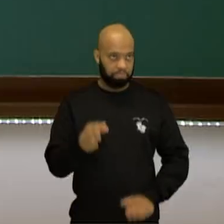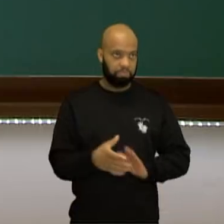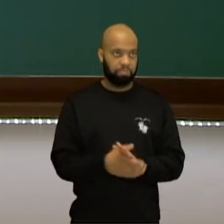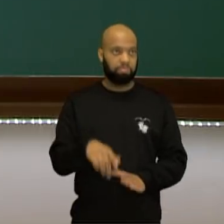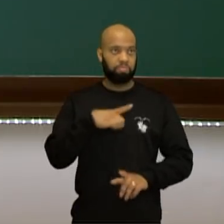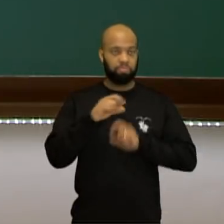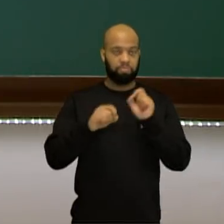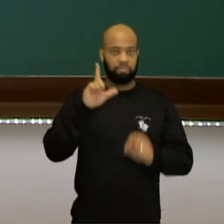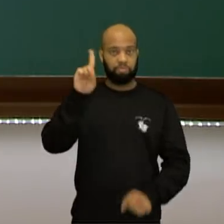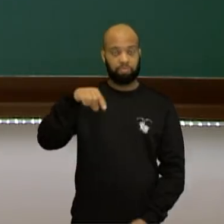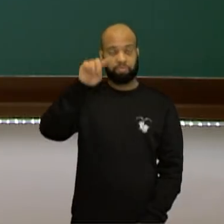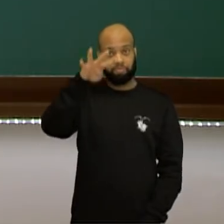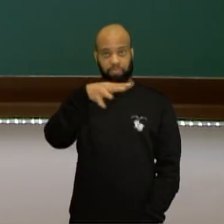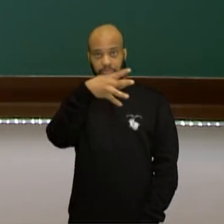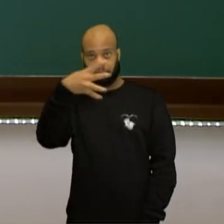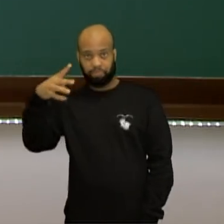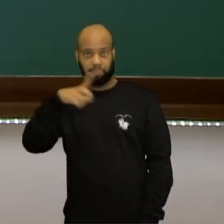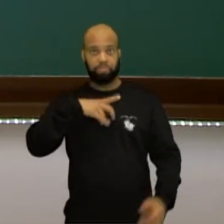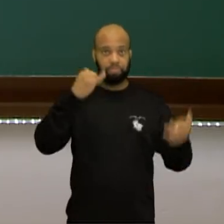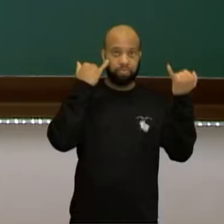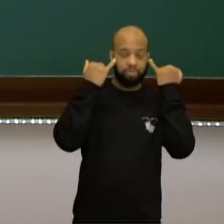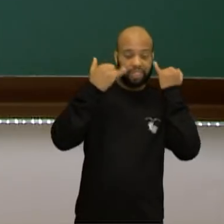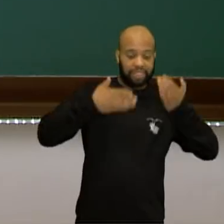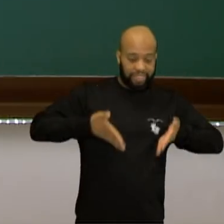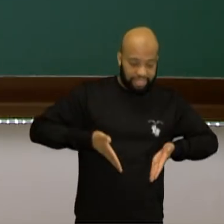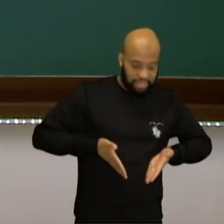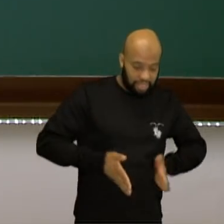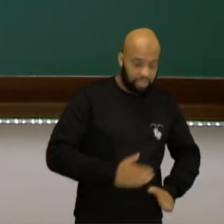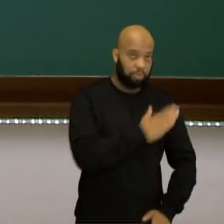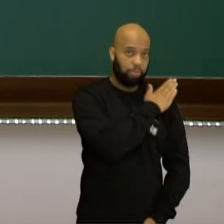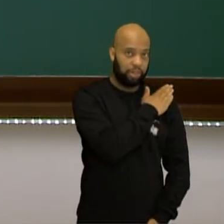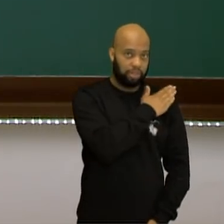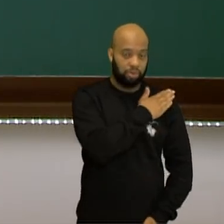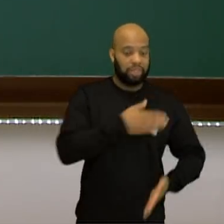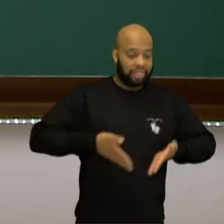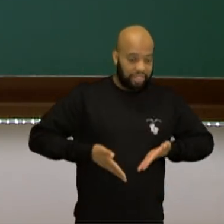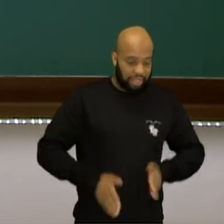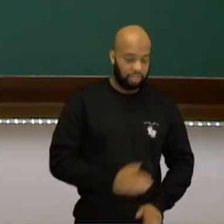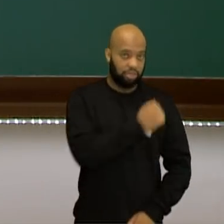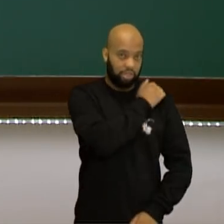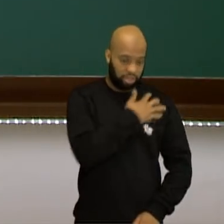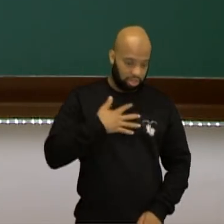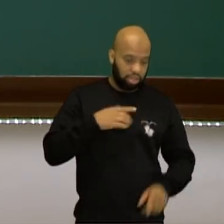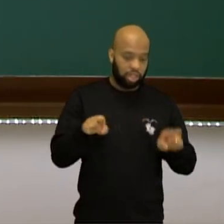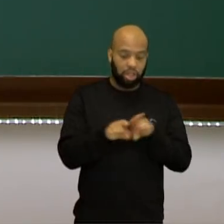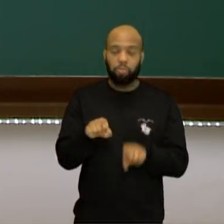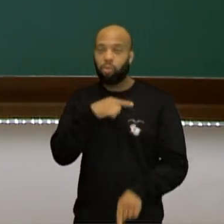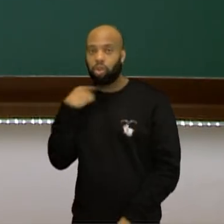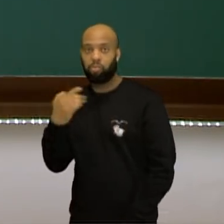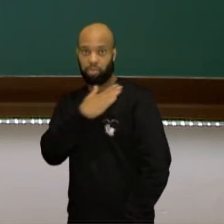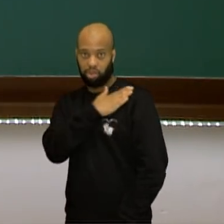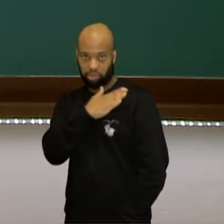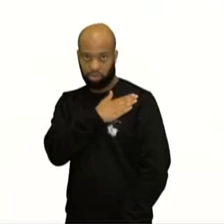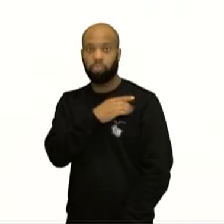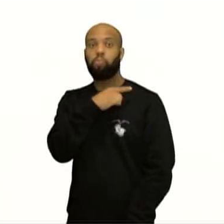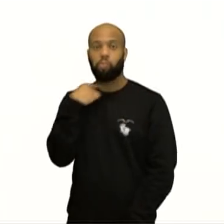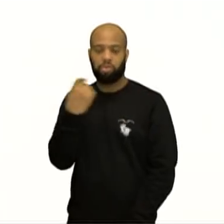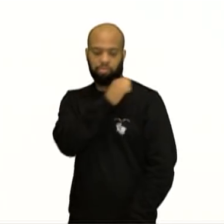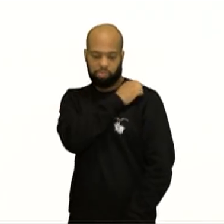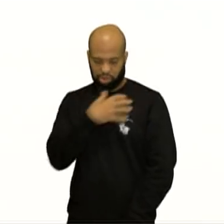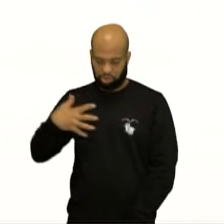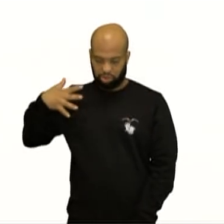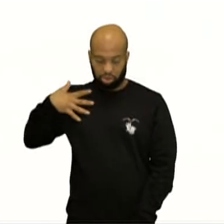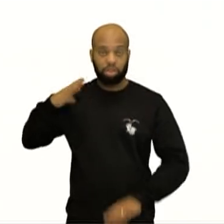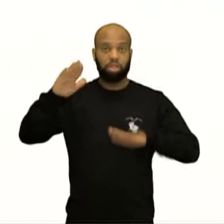Nós temos aqui a tabela, que tem as informações do nascimento e da morte. Nós temos a informação que para calcular o tempo de vida é o ano de